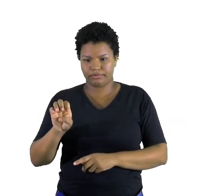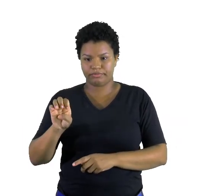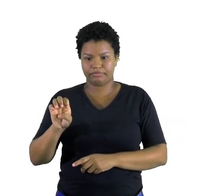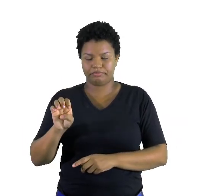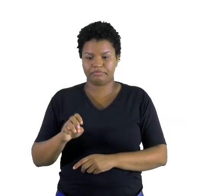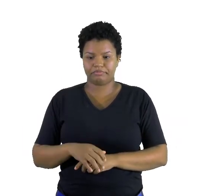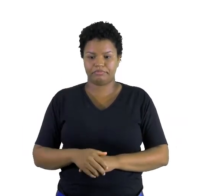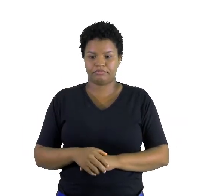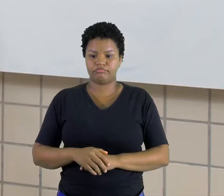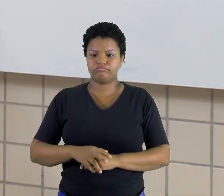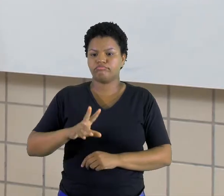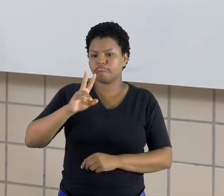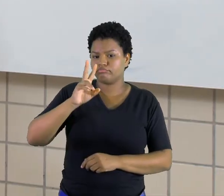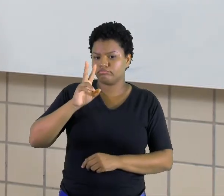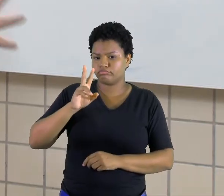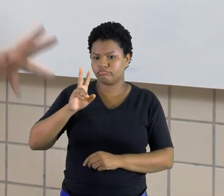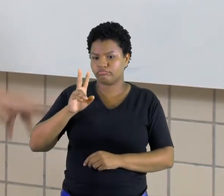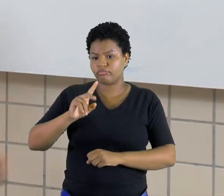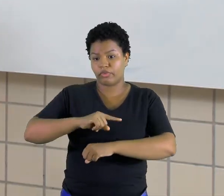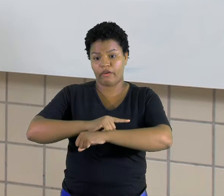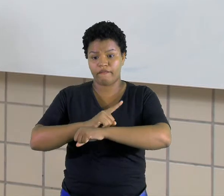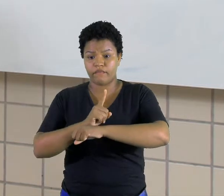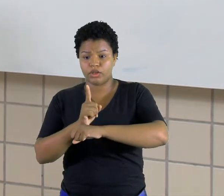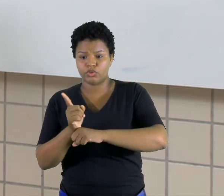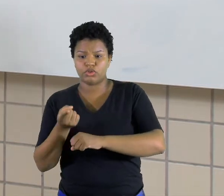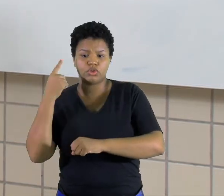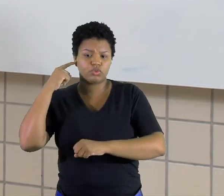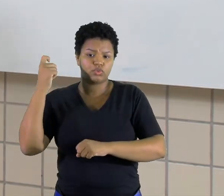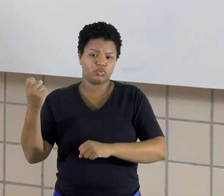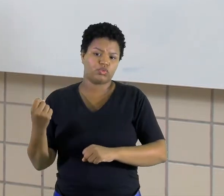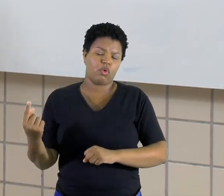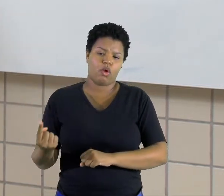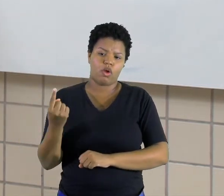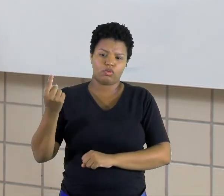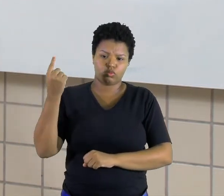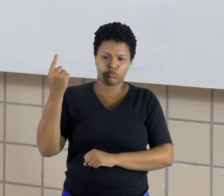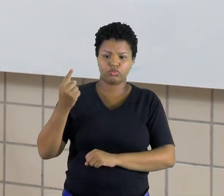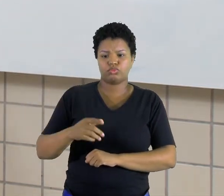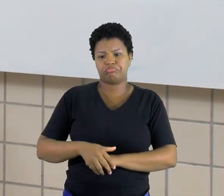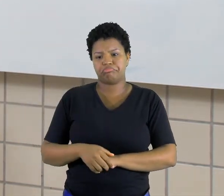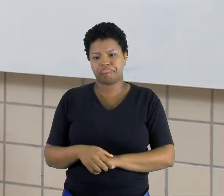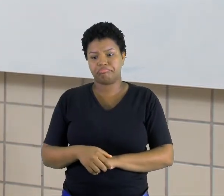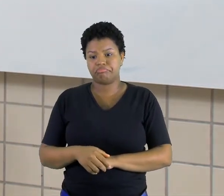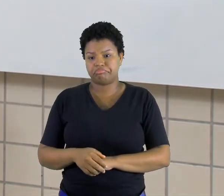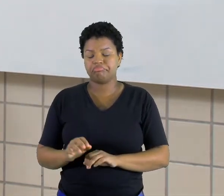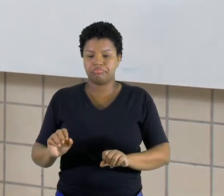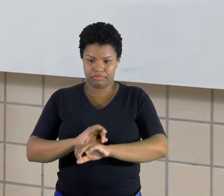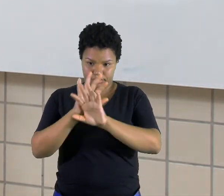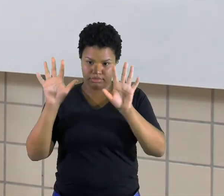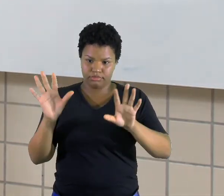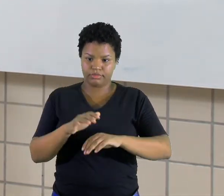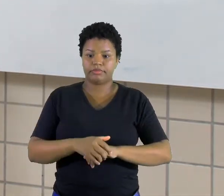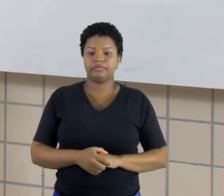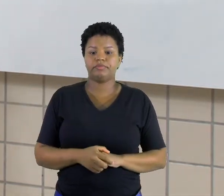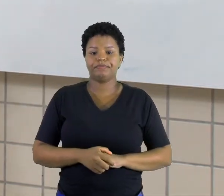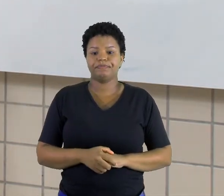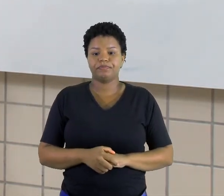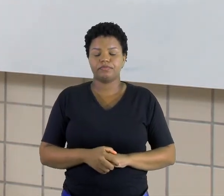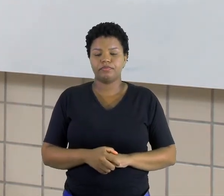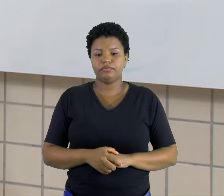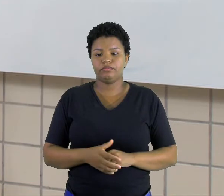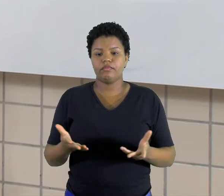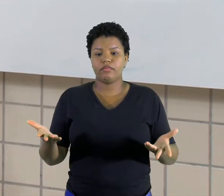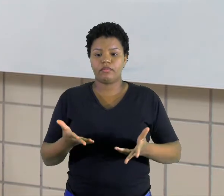a intensidade da voz, velocidade do som, altura, né? Ficou claro, beleza? A gente vai falar agora